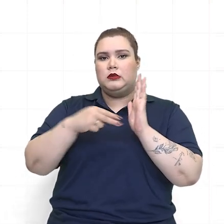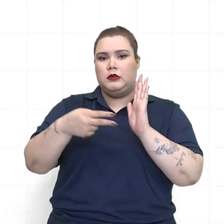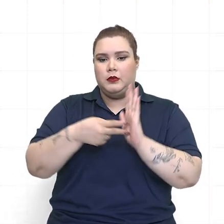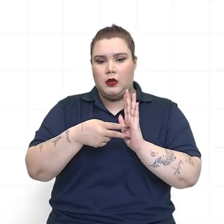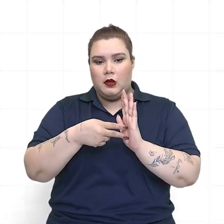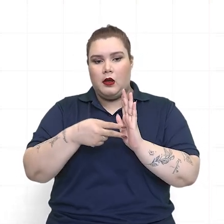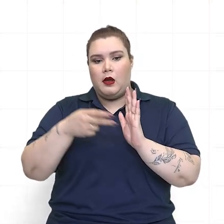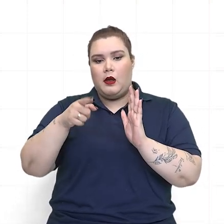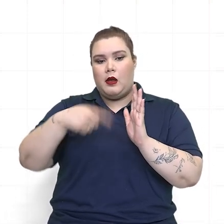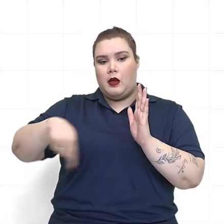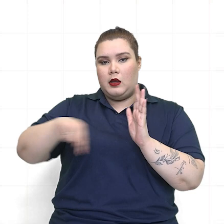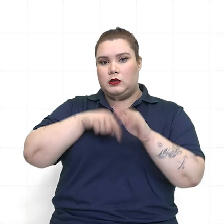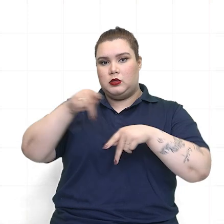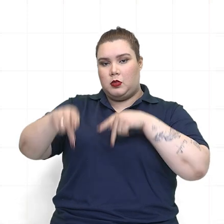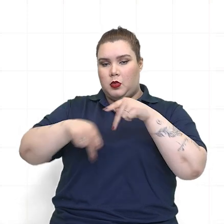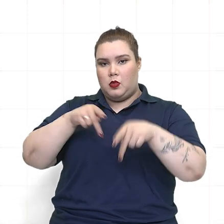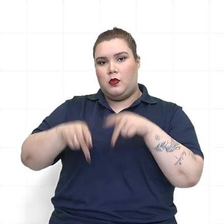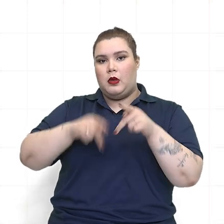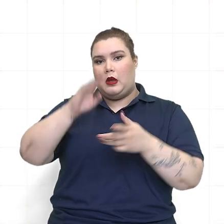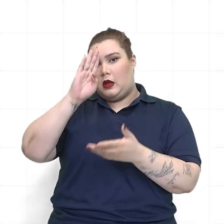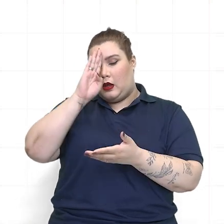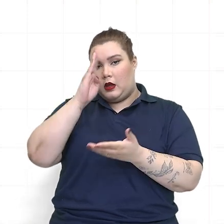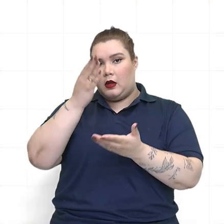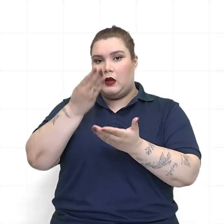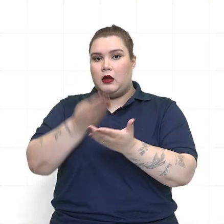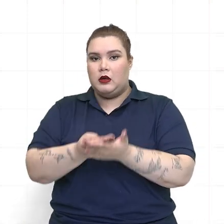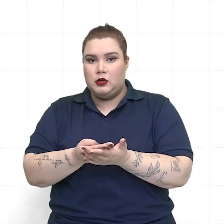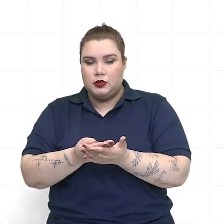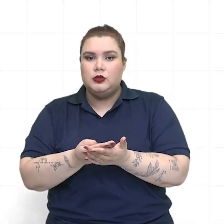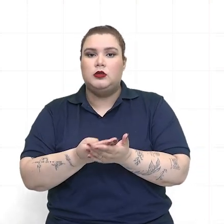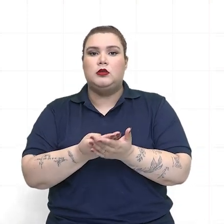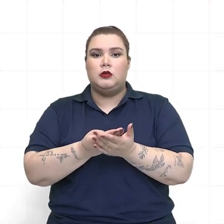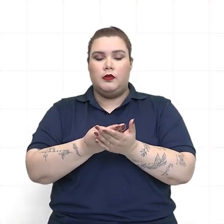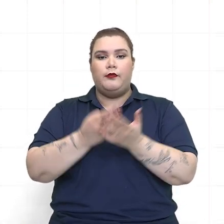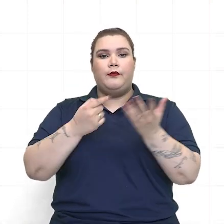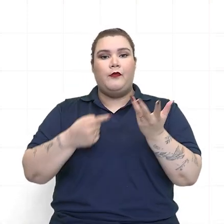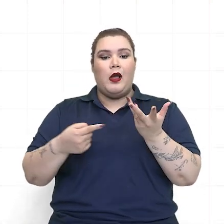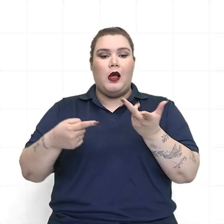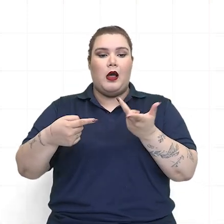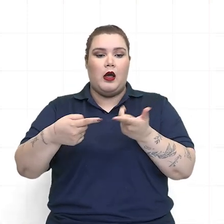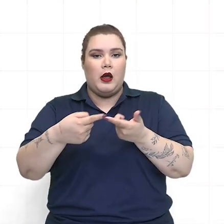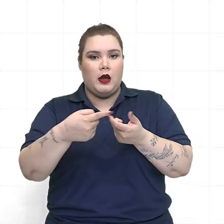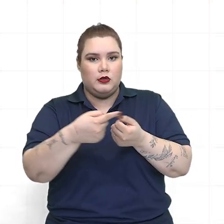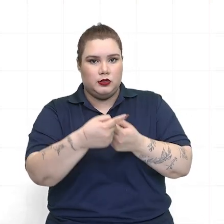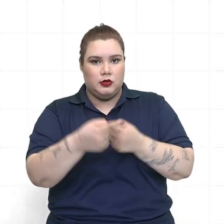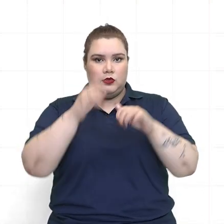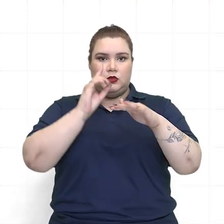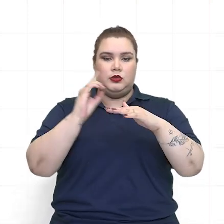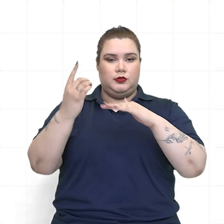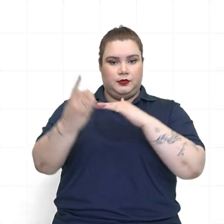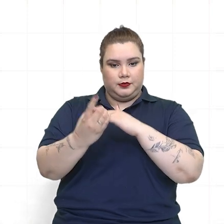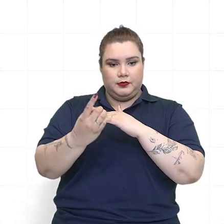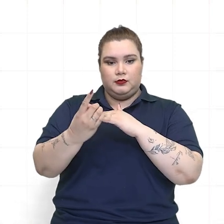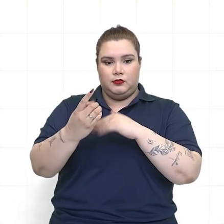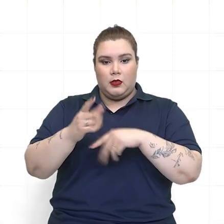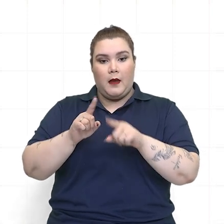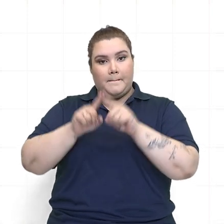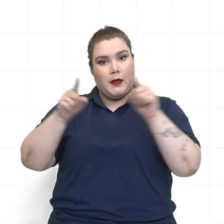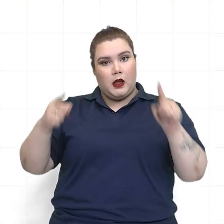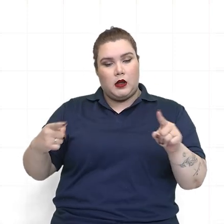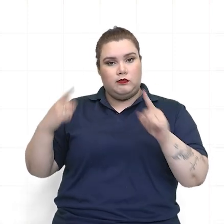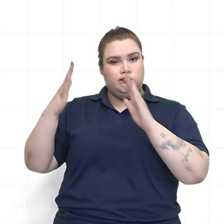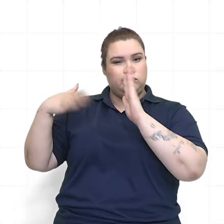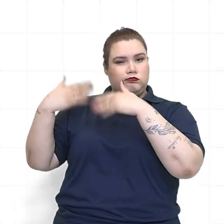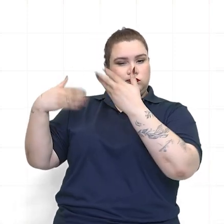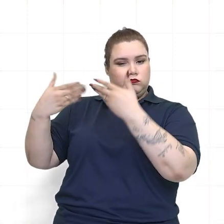Com certeza você respondeu corretamente. Significa, né, a crença em vários deuses. Mas,